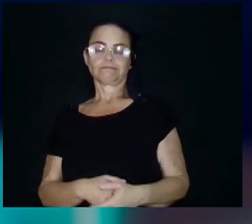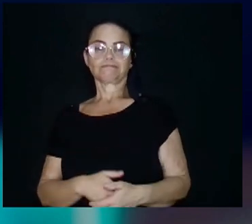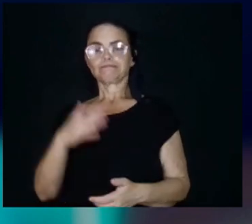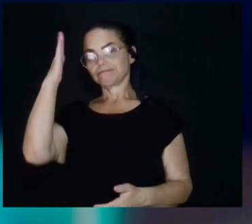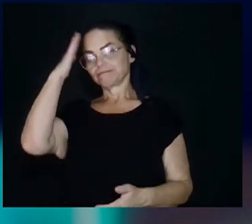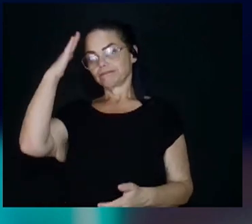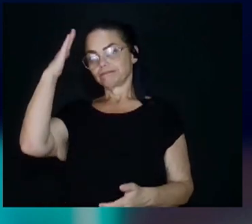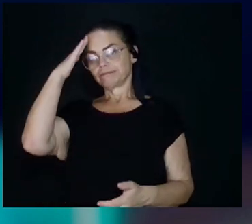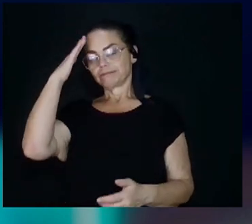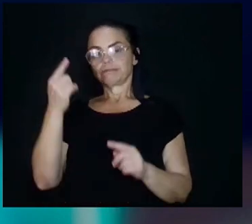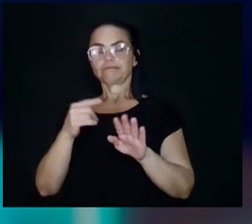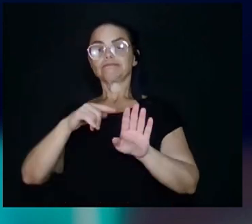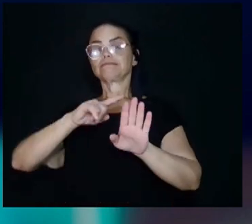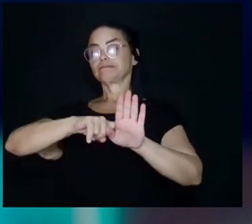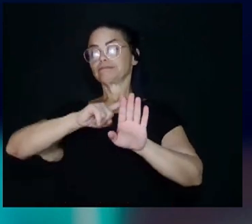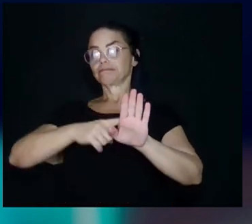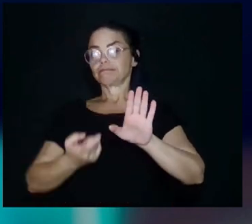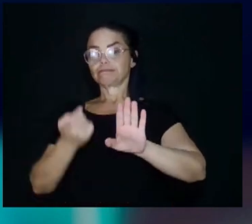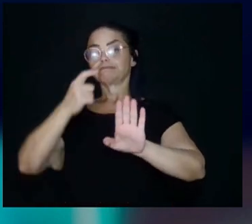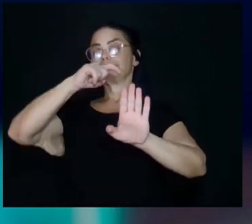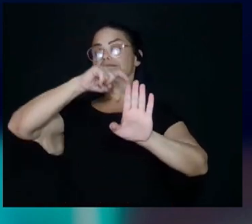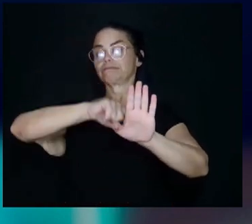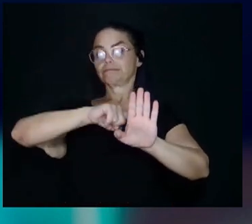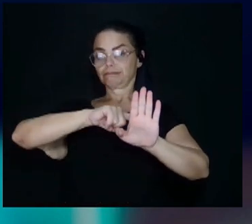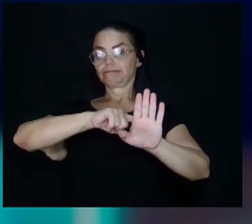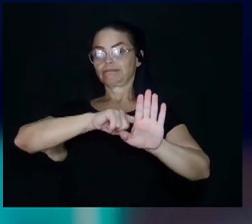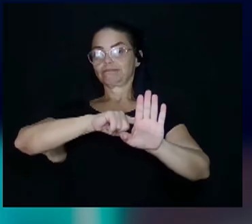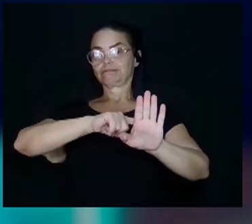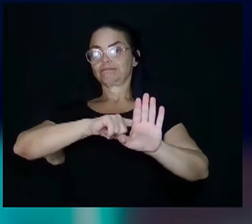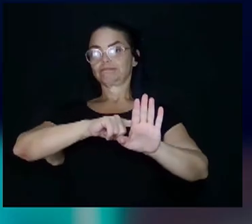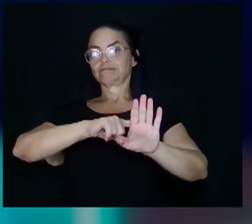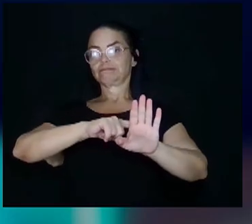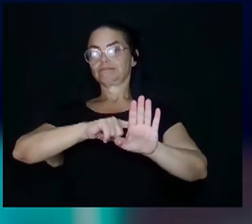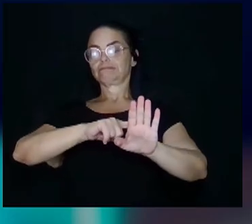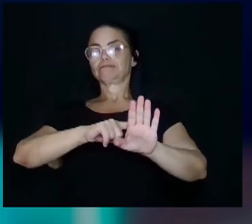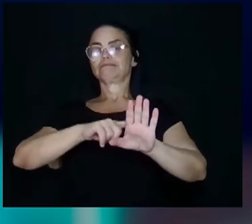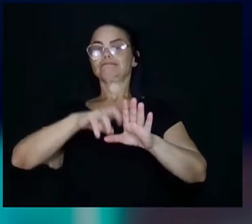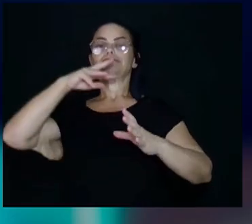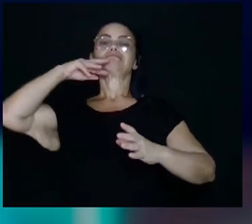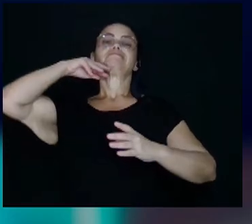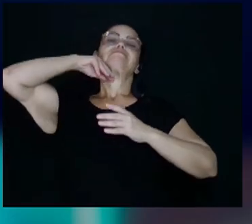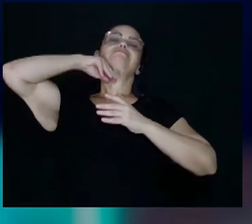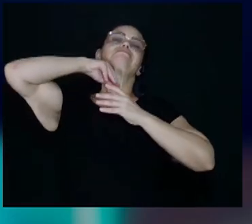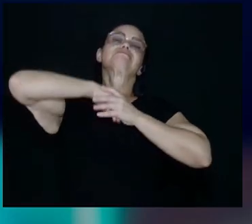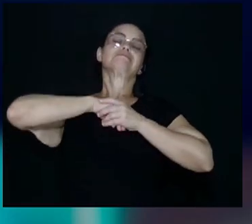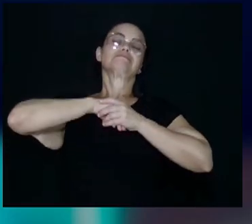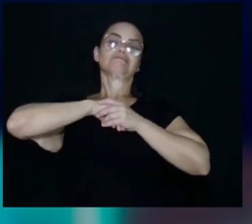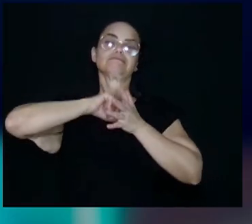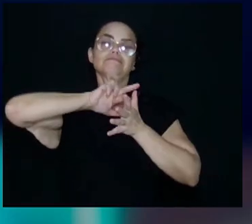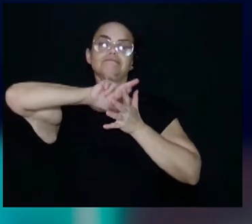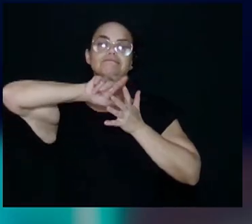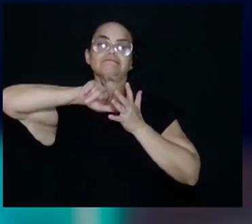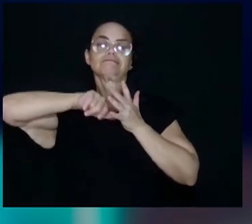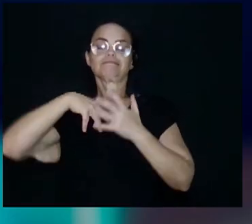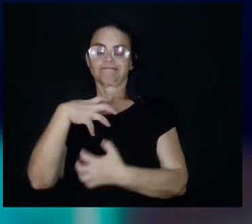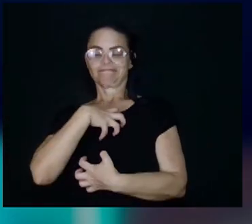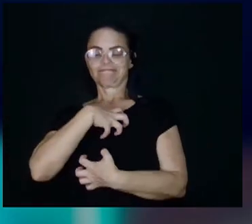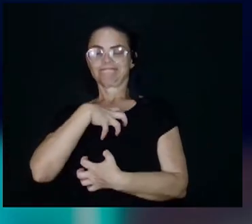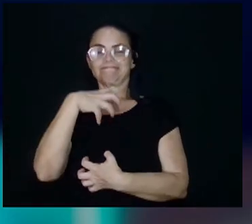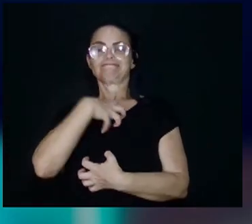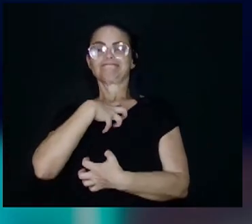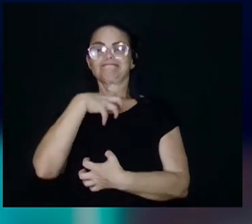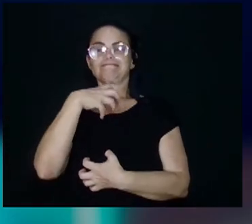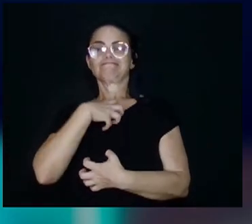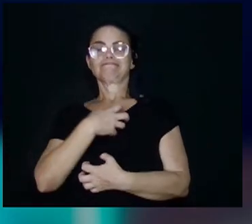trás, abaixo disso, algo que é ali dentro da pessoa que gagueja, existem milhares de sentimentos e de emoções